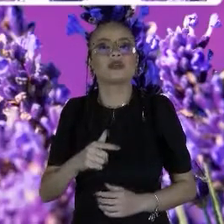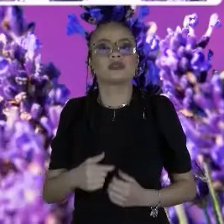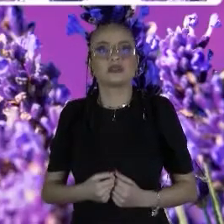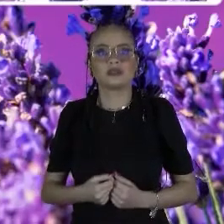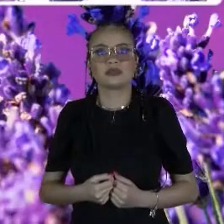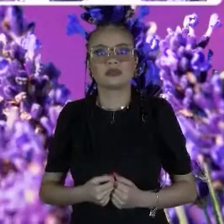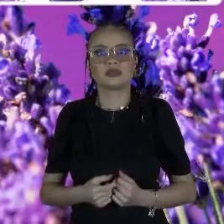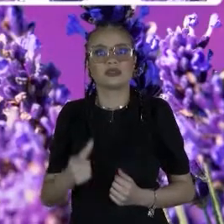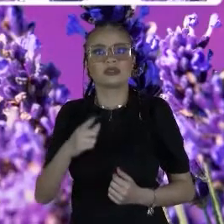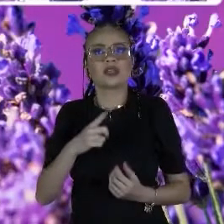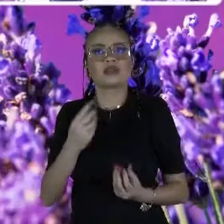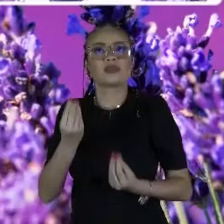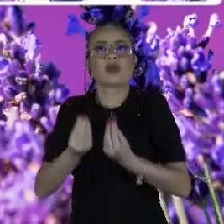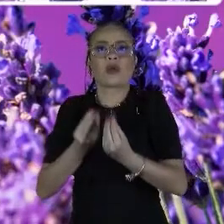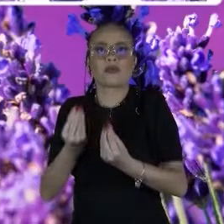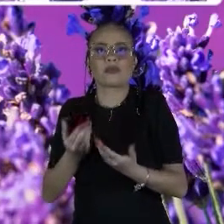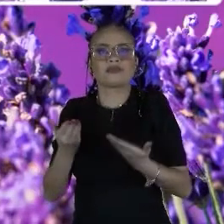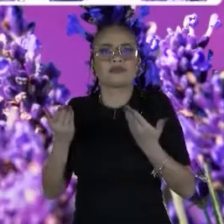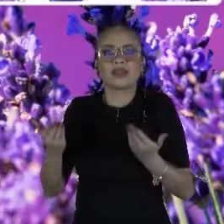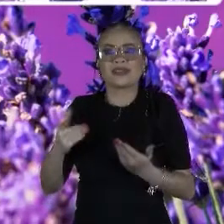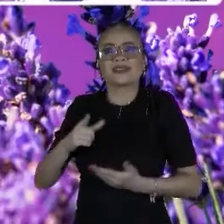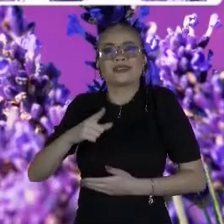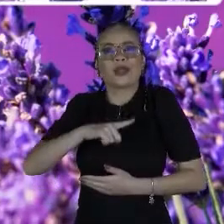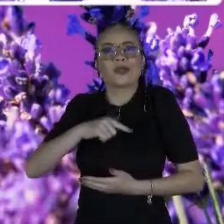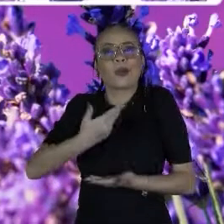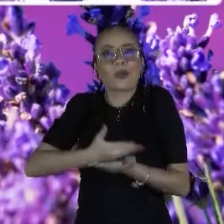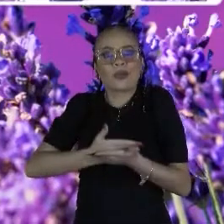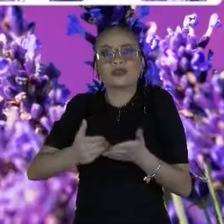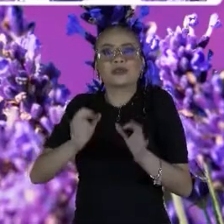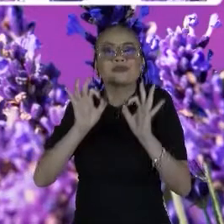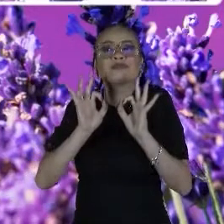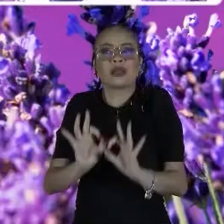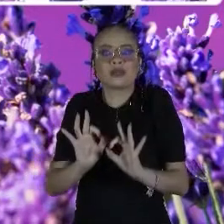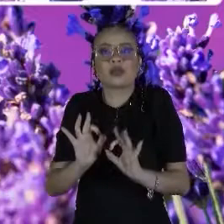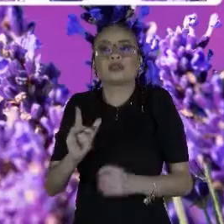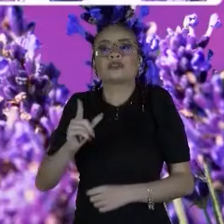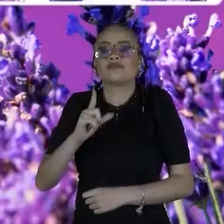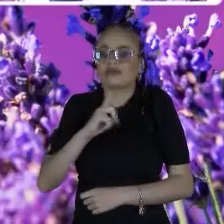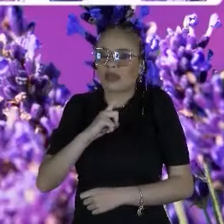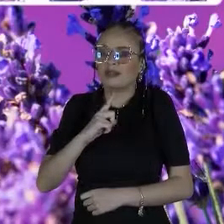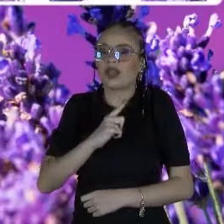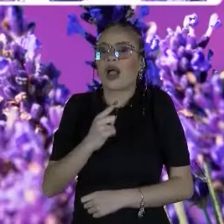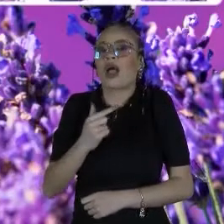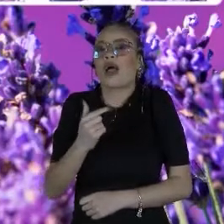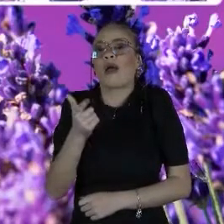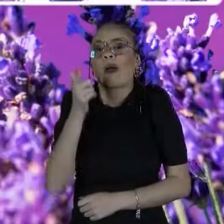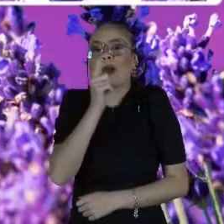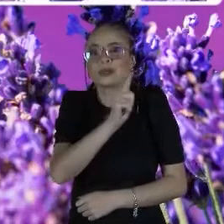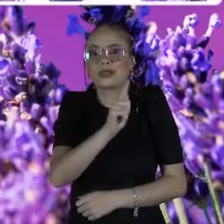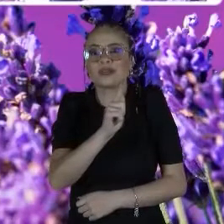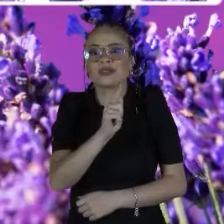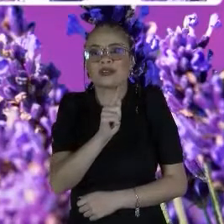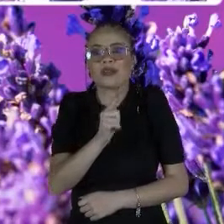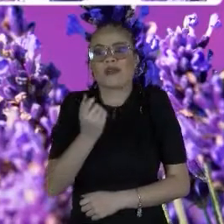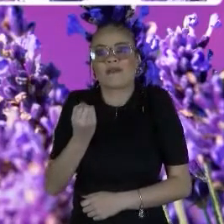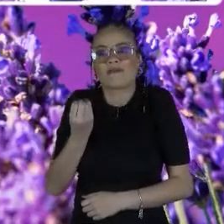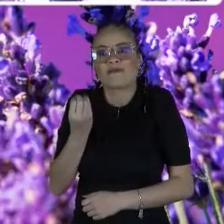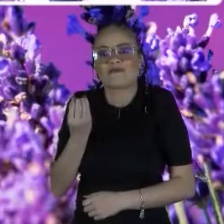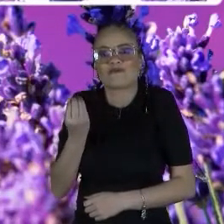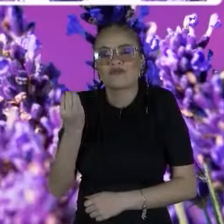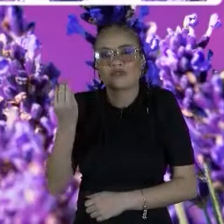fornecimento de com o impacto uma das grandes paixões que eu tive o que é que eu tenho e eu tive a oportunidade de conhecer no viagem a Guatemala